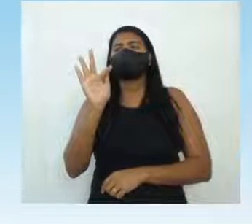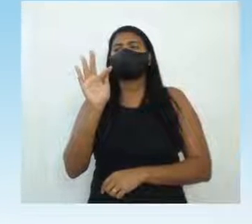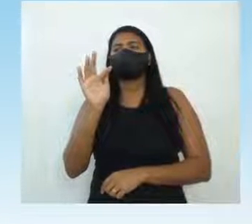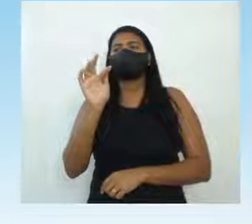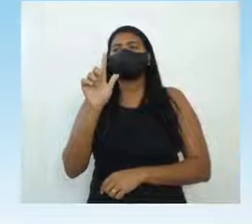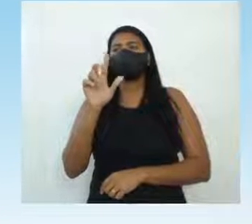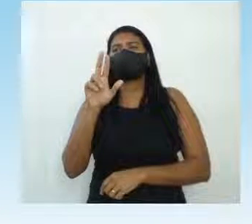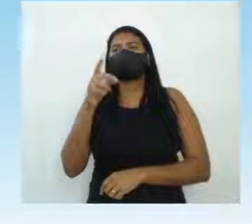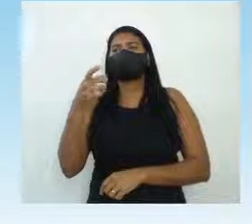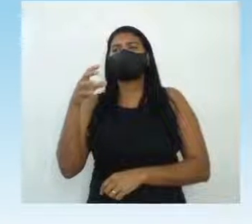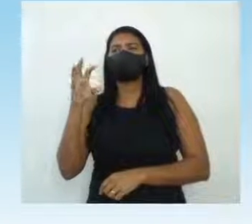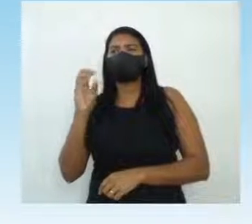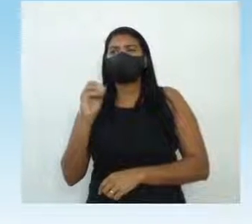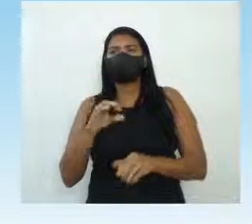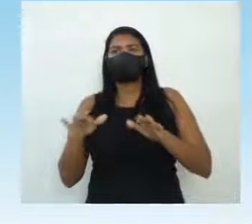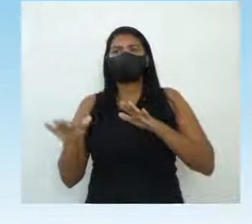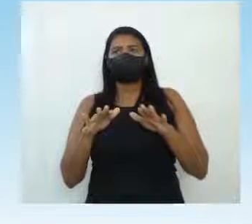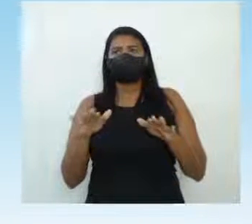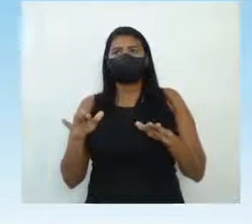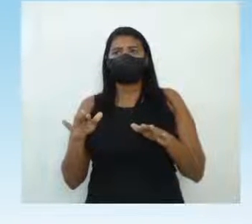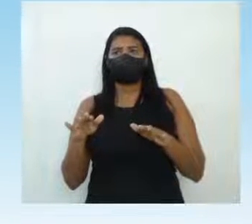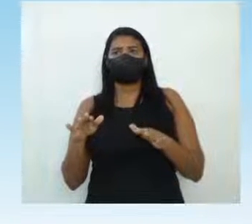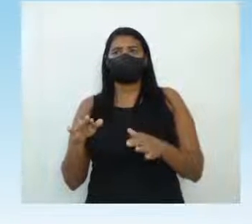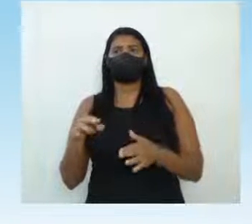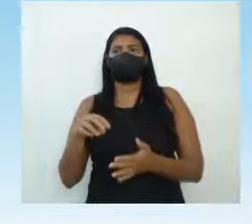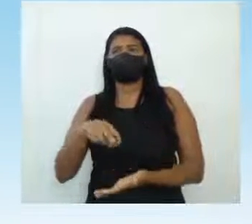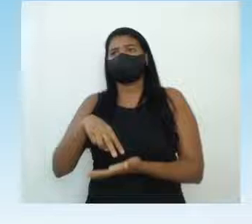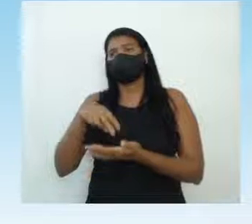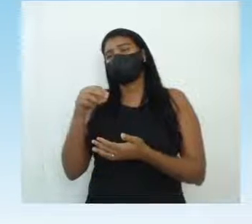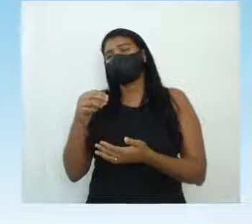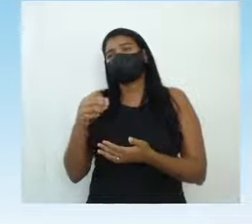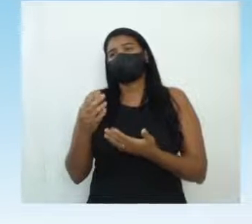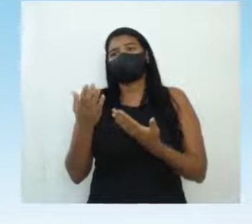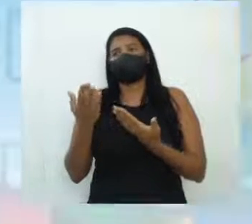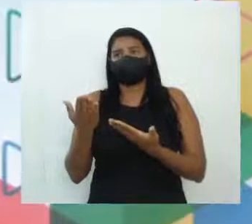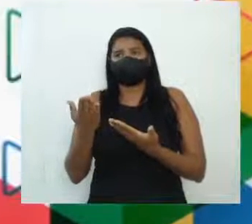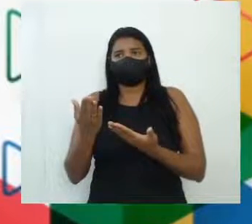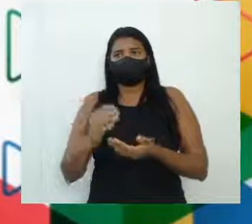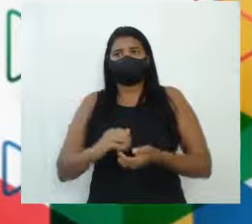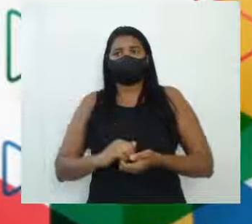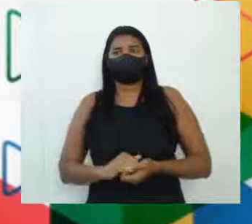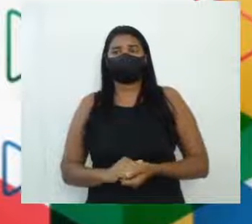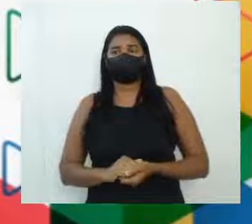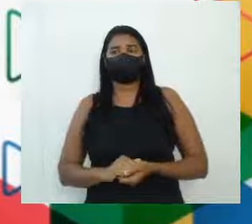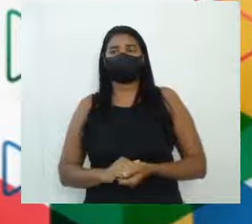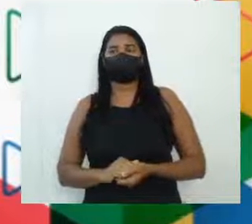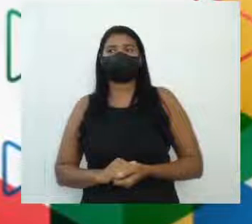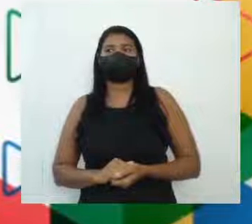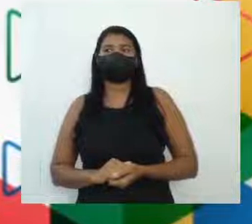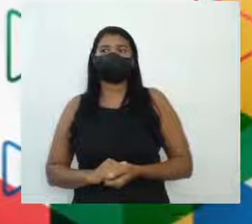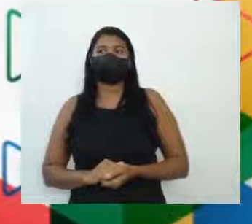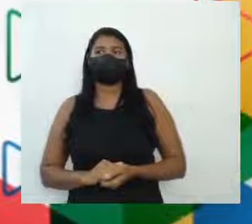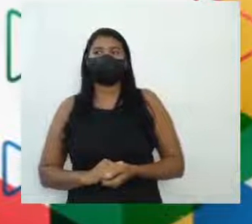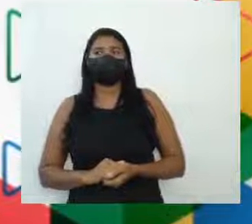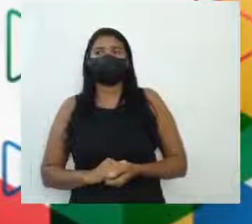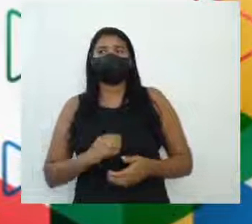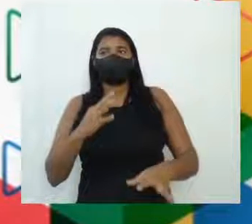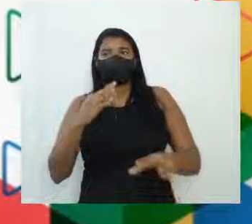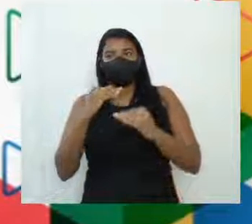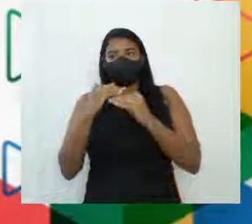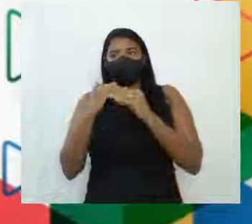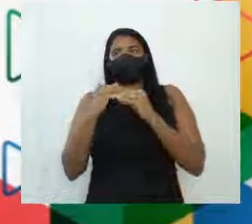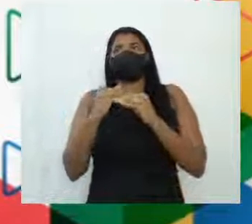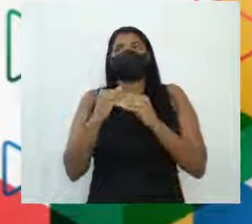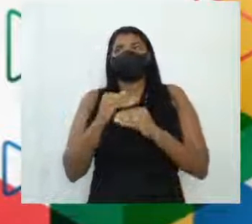de movimento que refere à tensão muscular, com a qual se deixa fluir o movimento. Então, fluência contínua